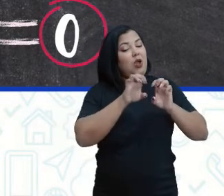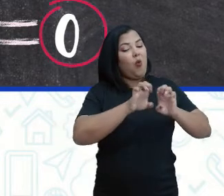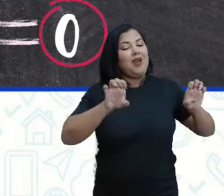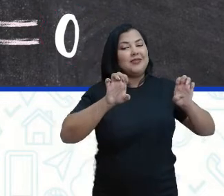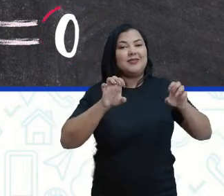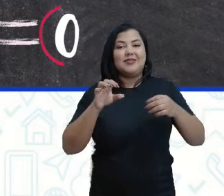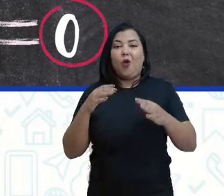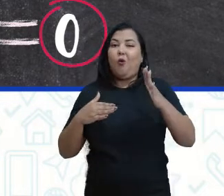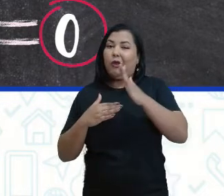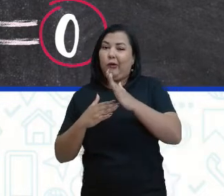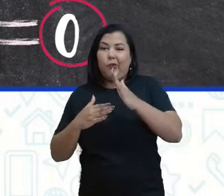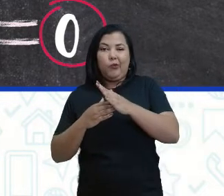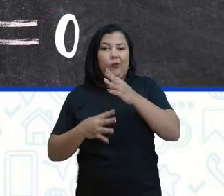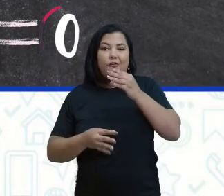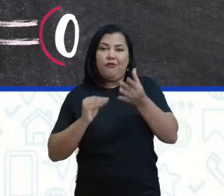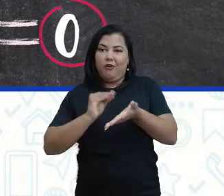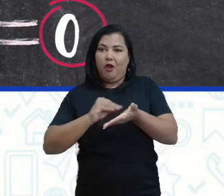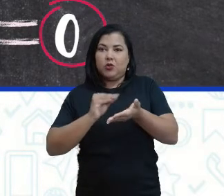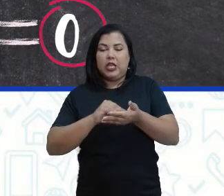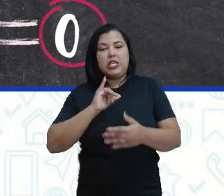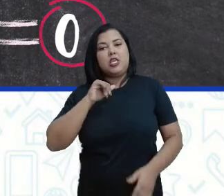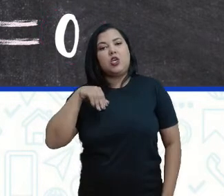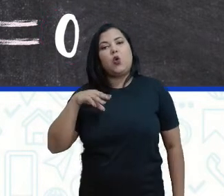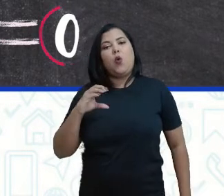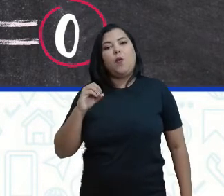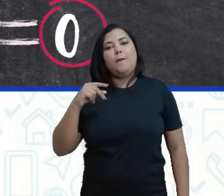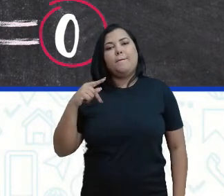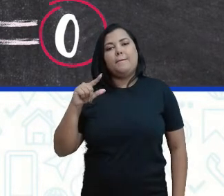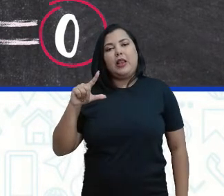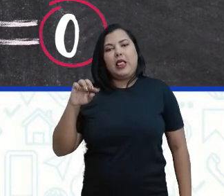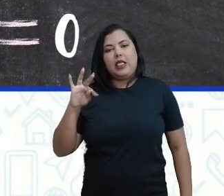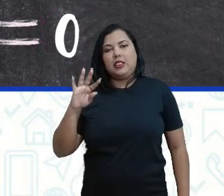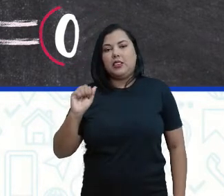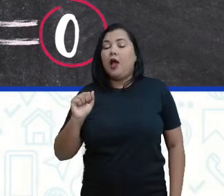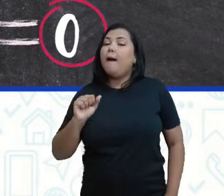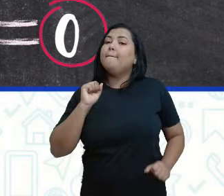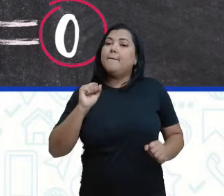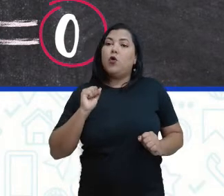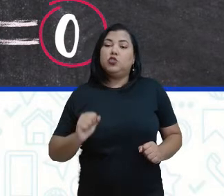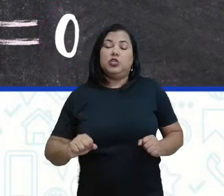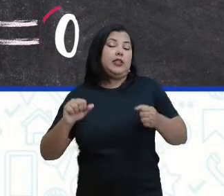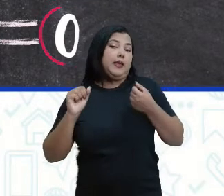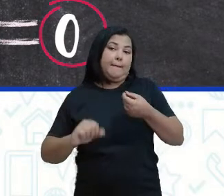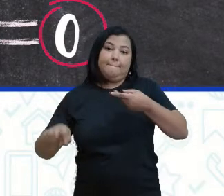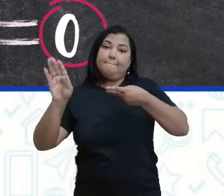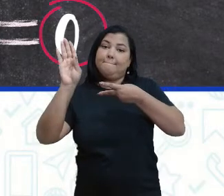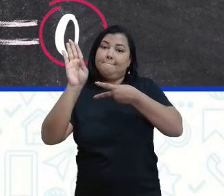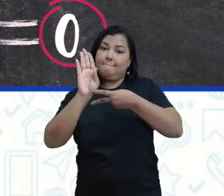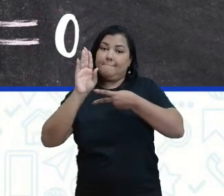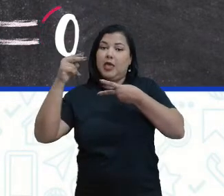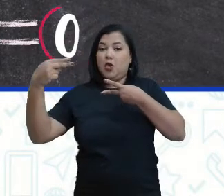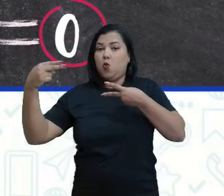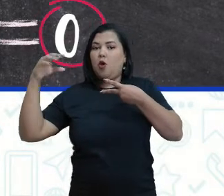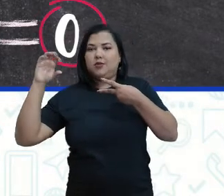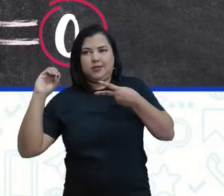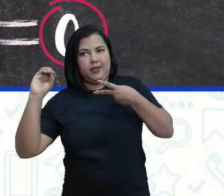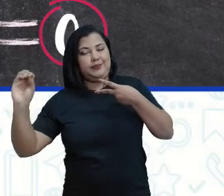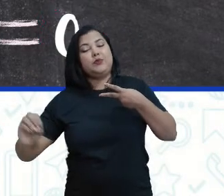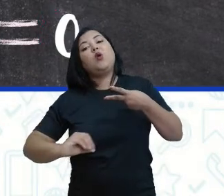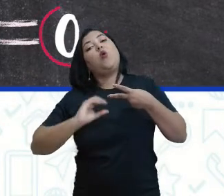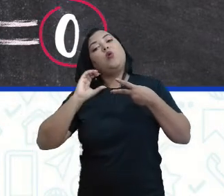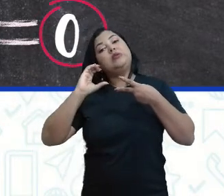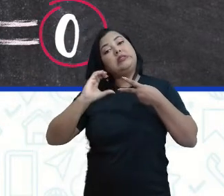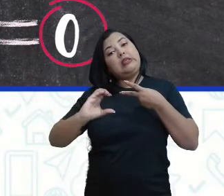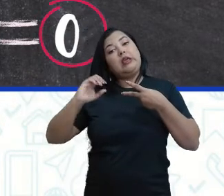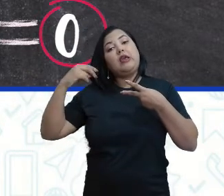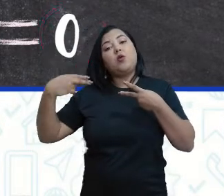for incompleta, a gente pode ter o caso que o B é igual a zero, a gente comentou no comecinho da aula, né? A gente pode ter o